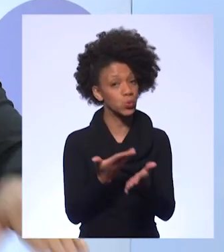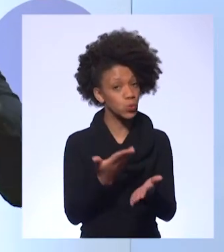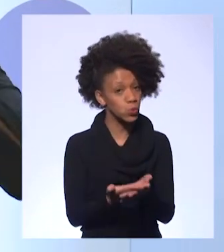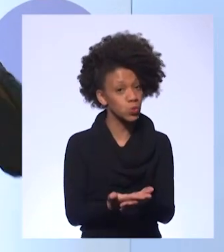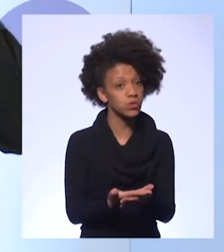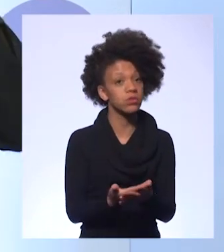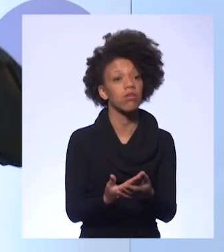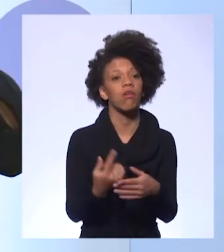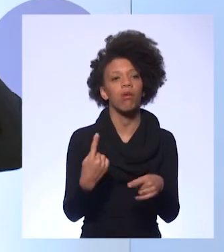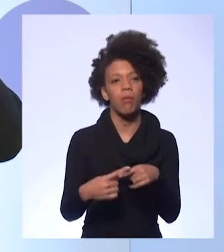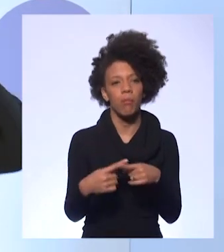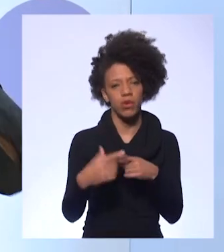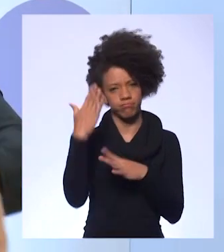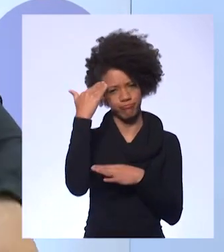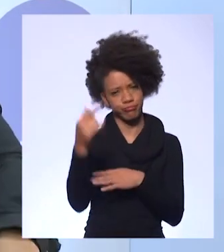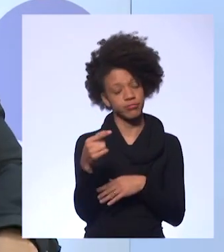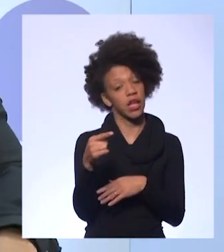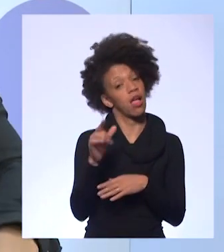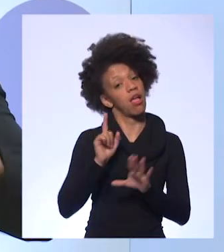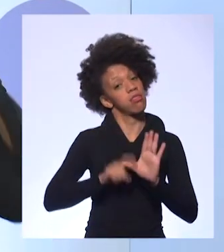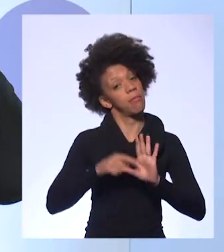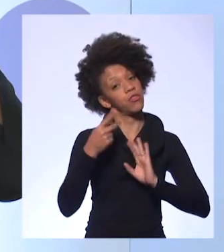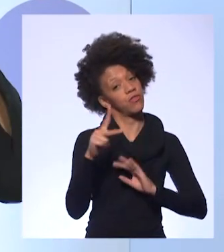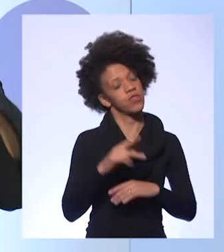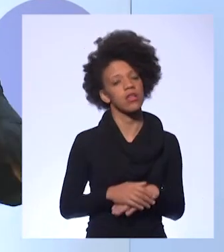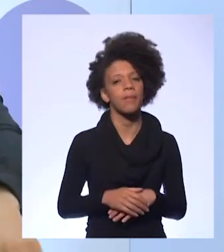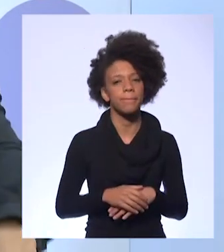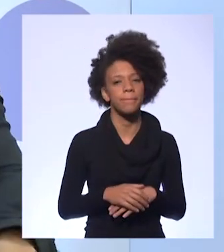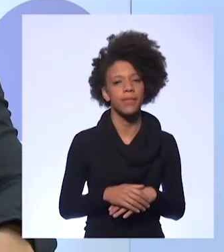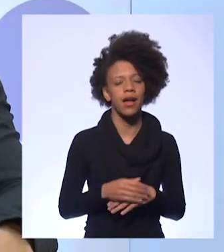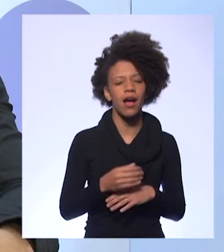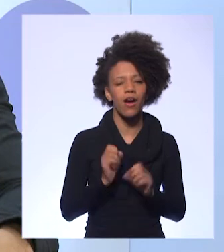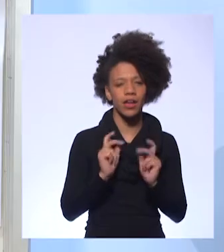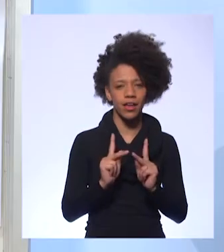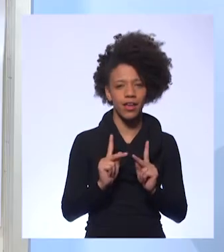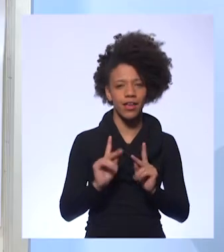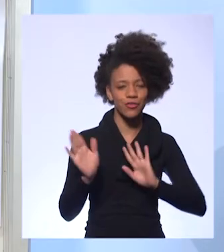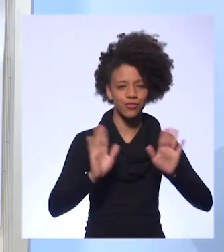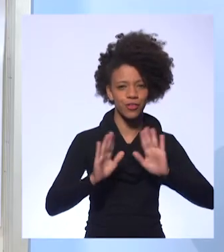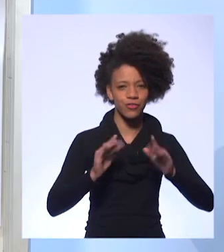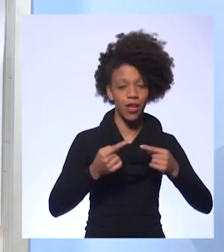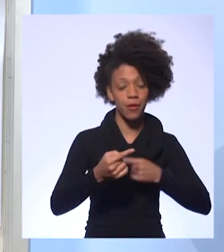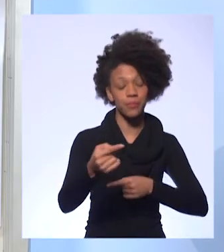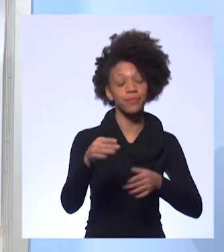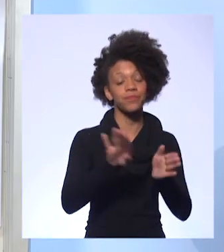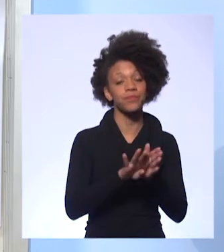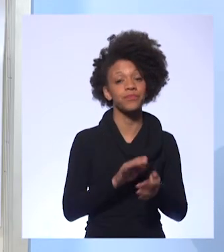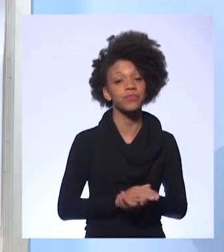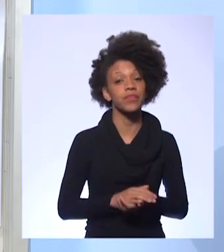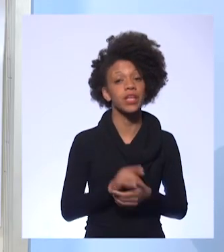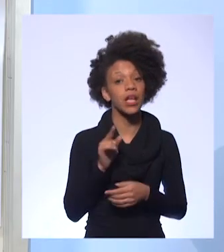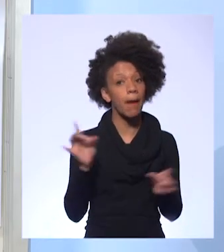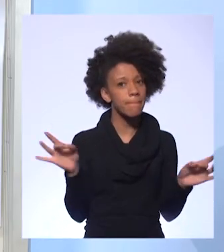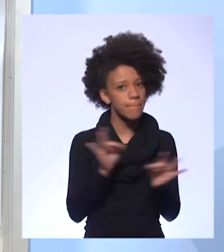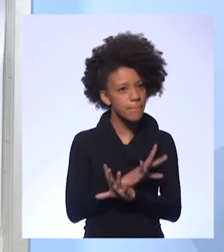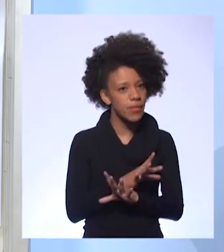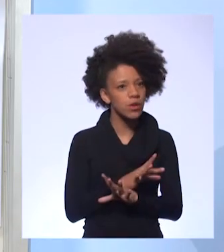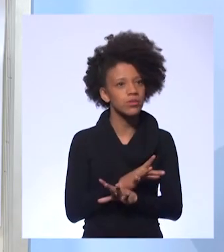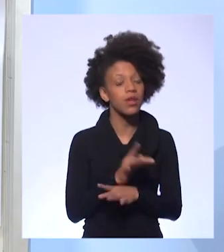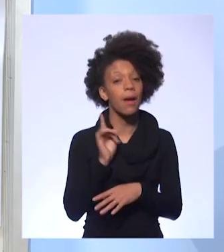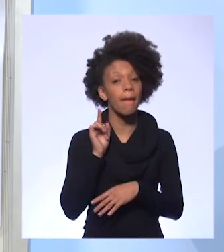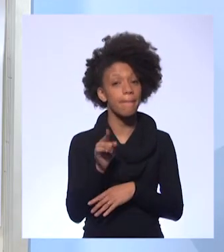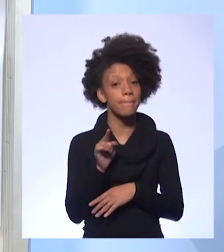estudando porque o sucesso depende do estudo Ok até a próxima aula até a próxima aula e estejam preparados